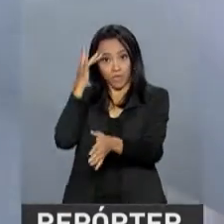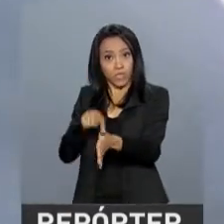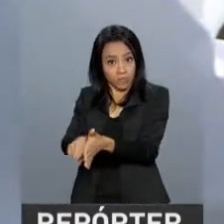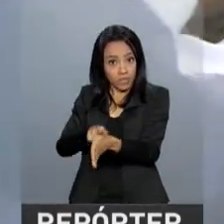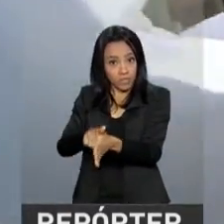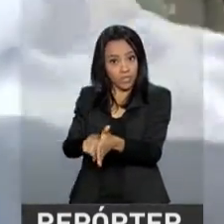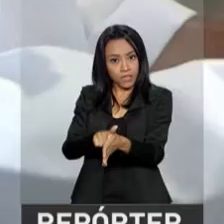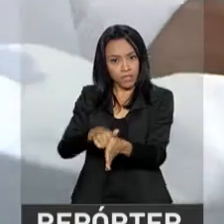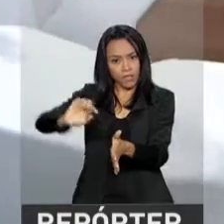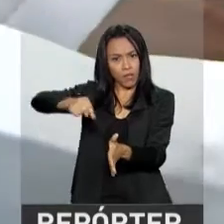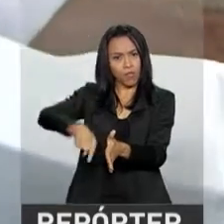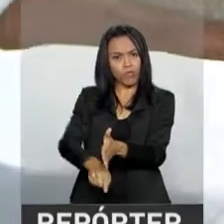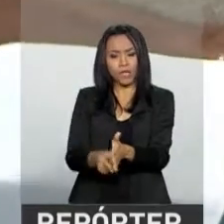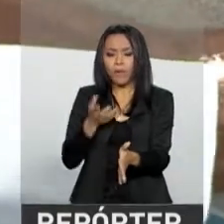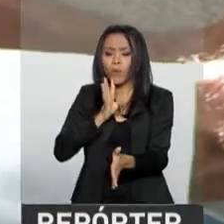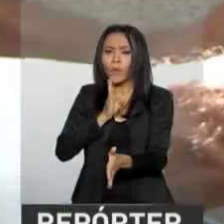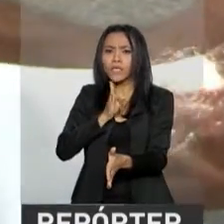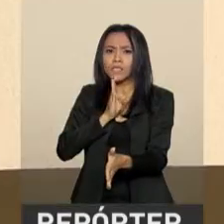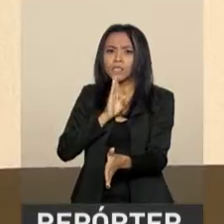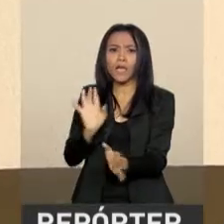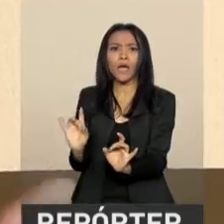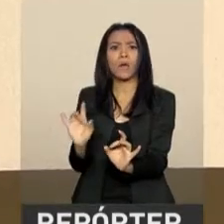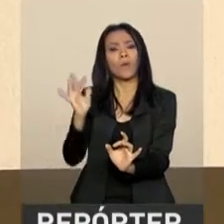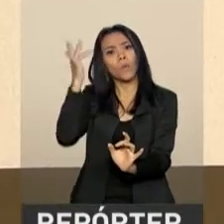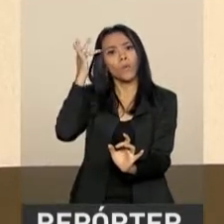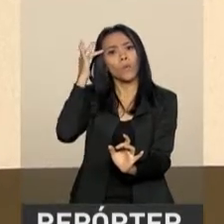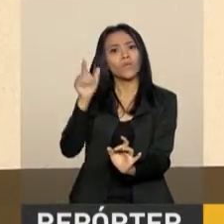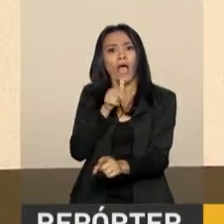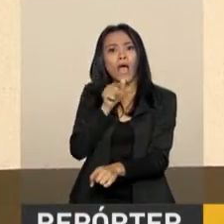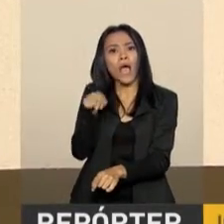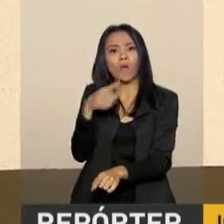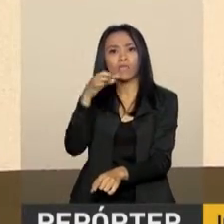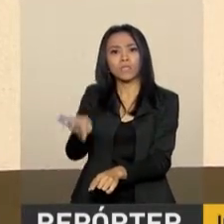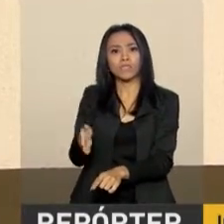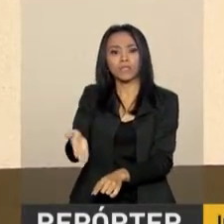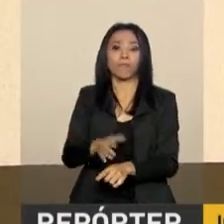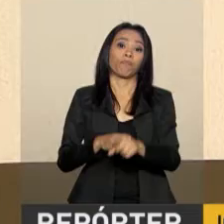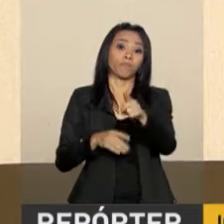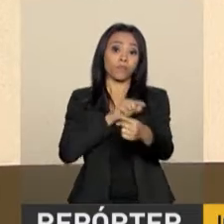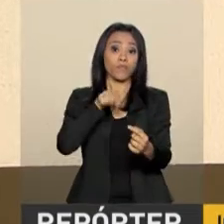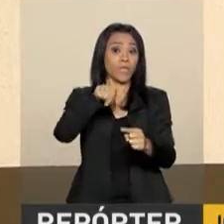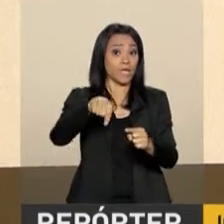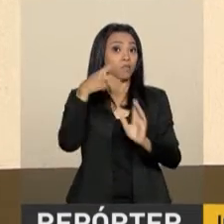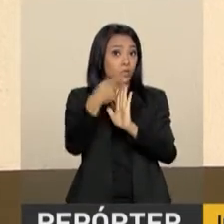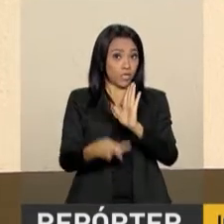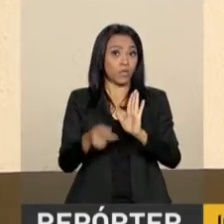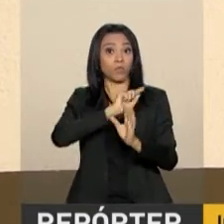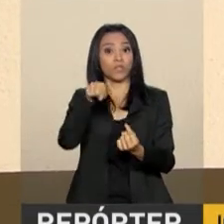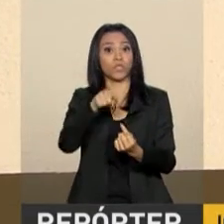para conhecer melhor a qualidade dessa água esse projeto visa produzir um conjunto de informações